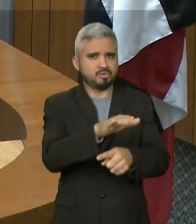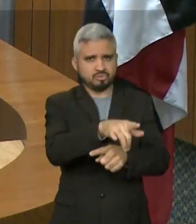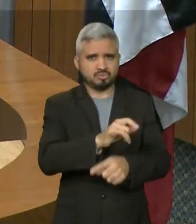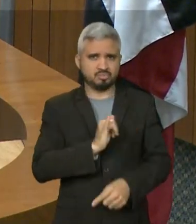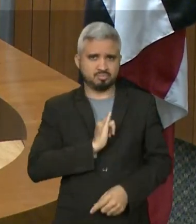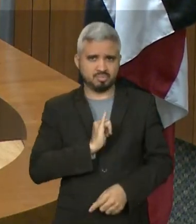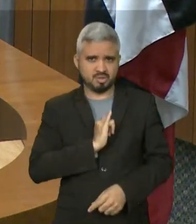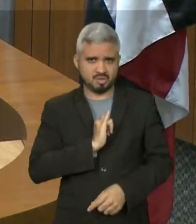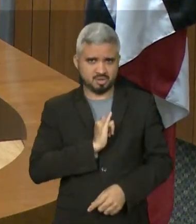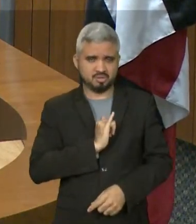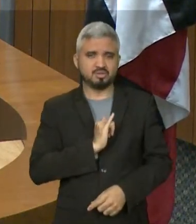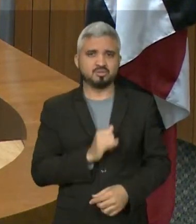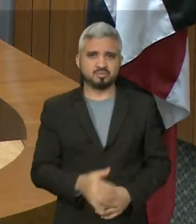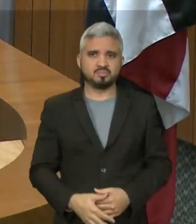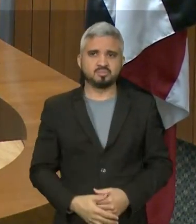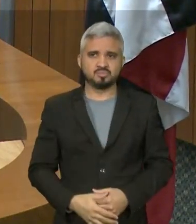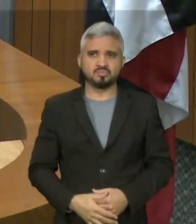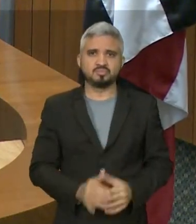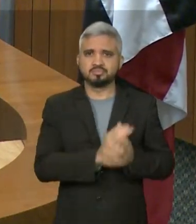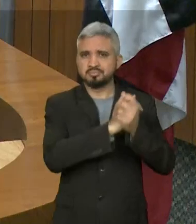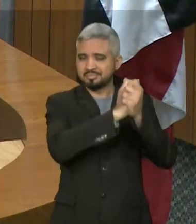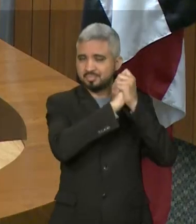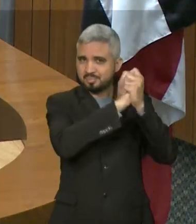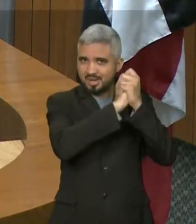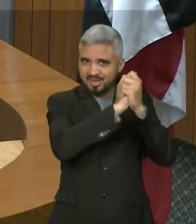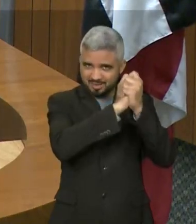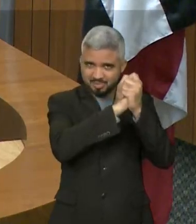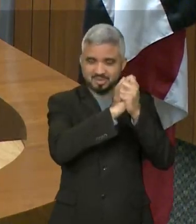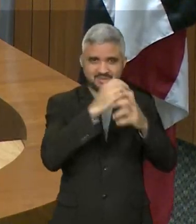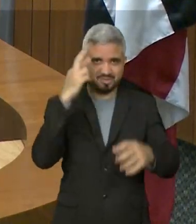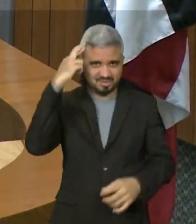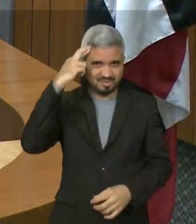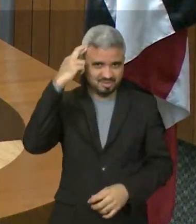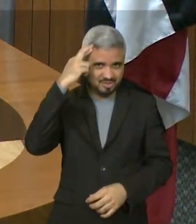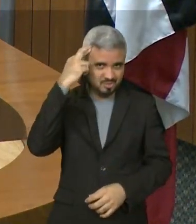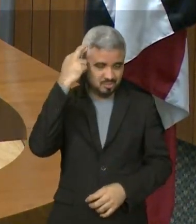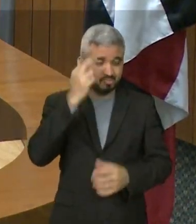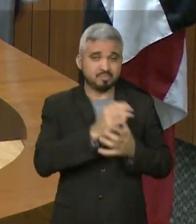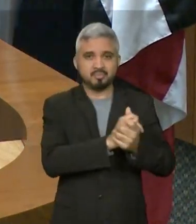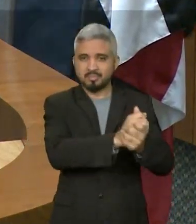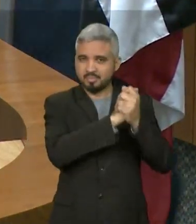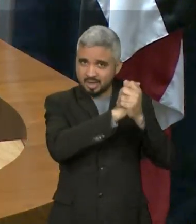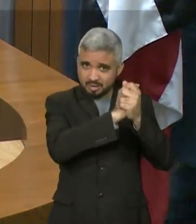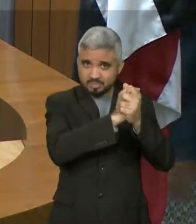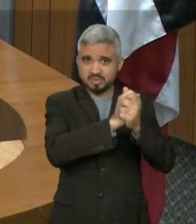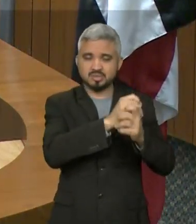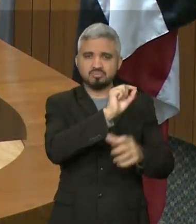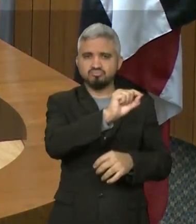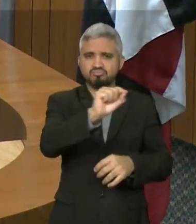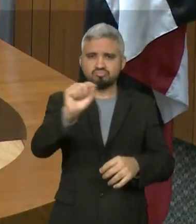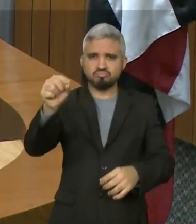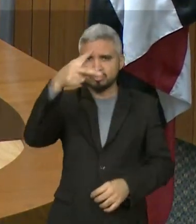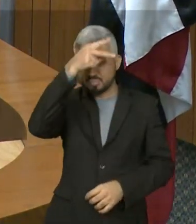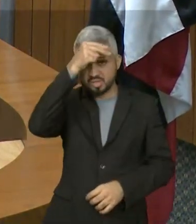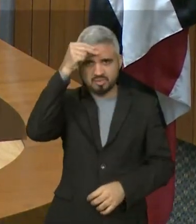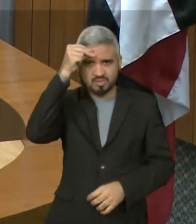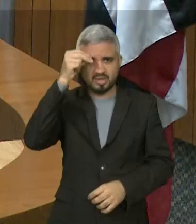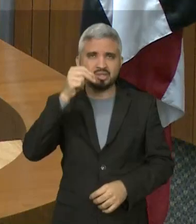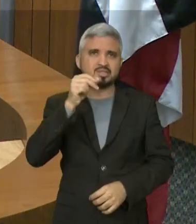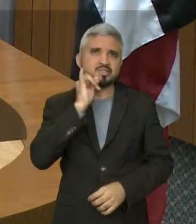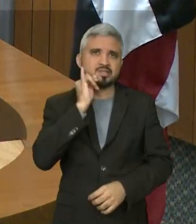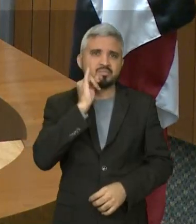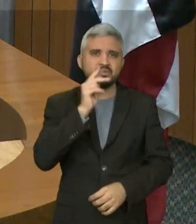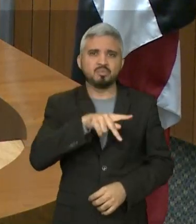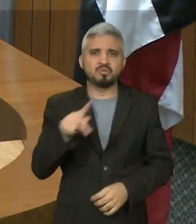para Imperatriz. O parabenizo de coração. E parabenizo também aos outros prefeitos, como a professora Cici,